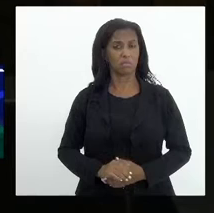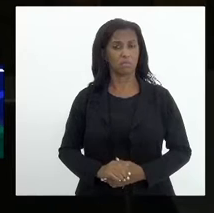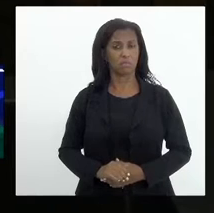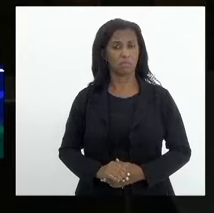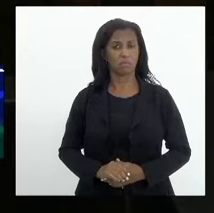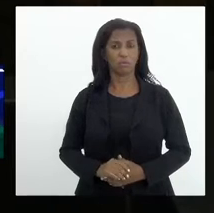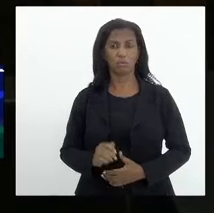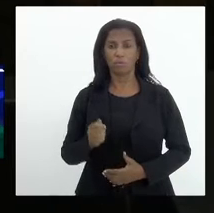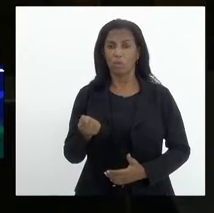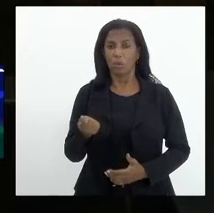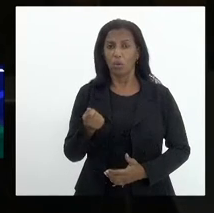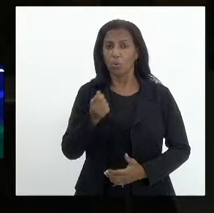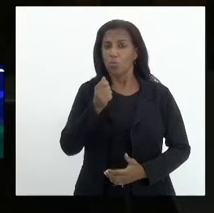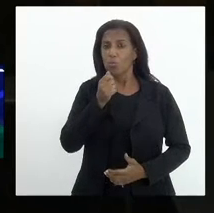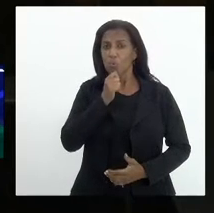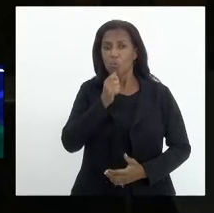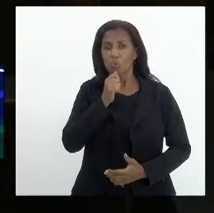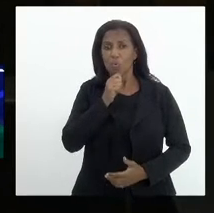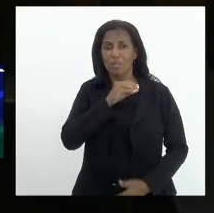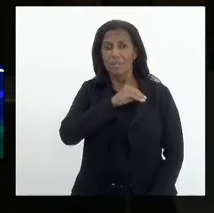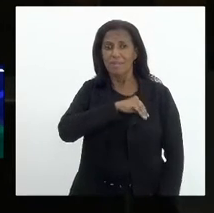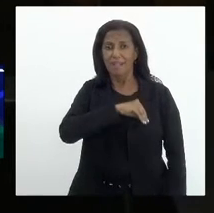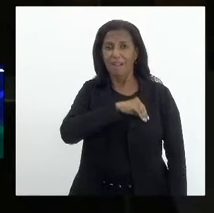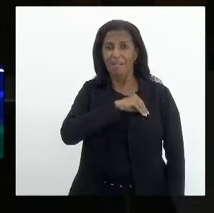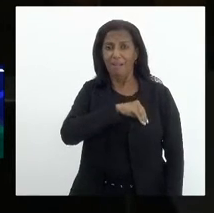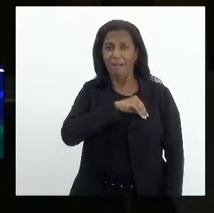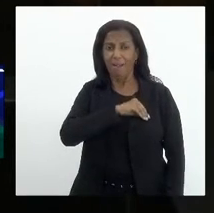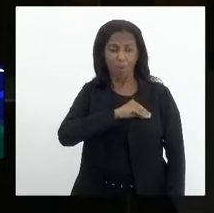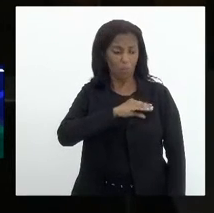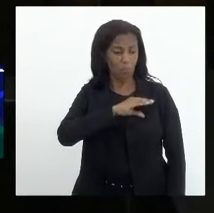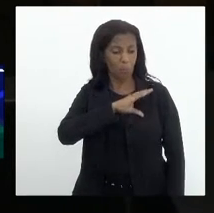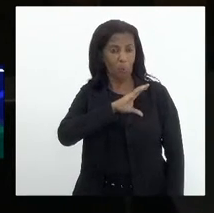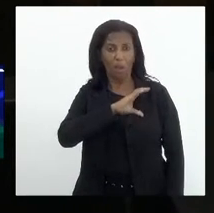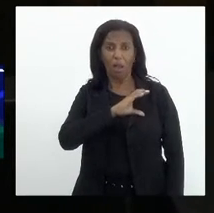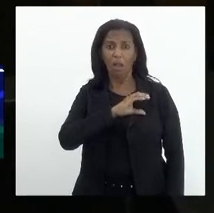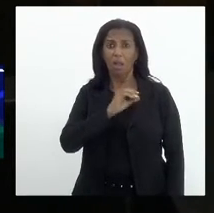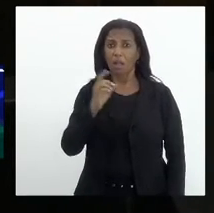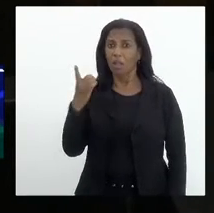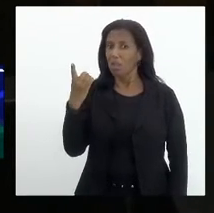não reajusta seu salário nem em dólar,